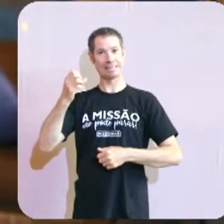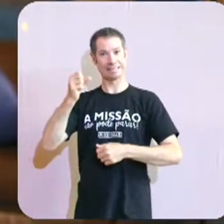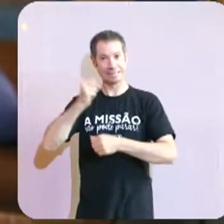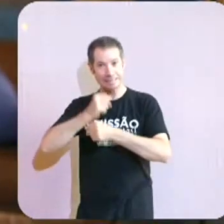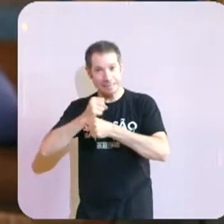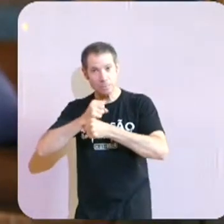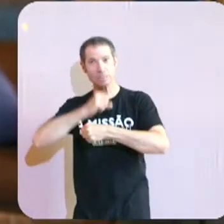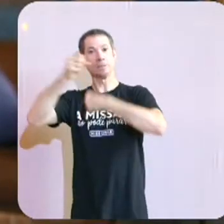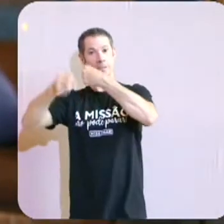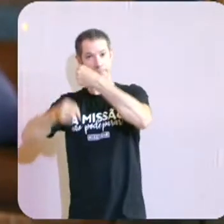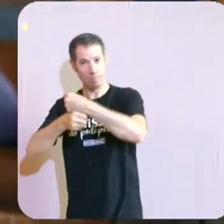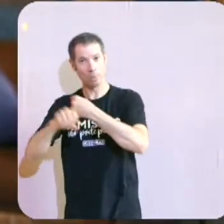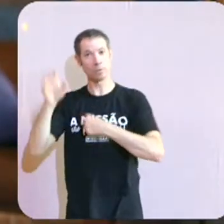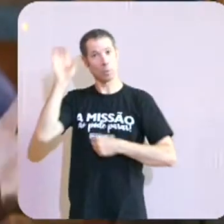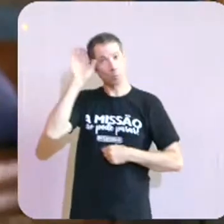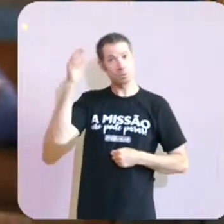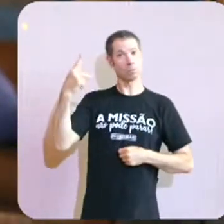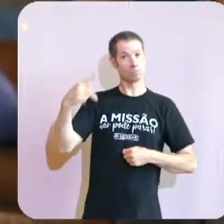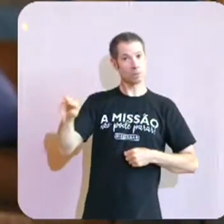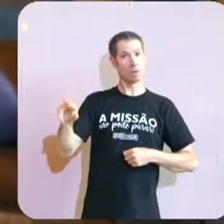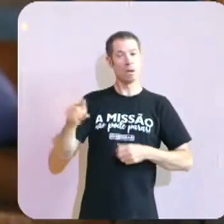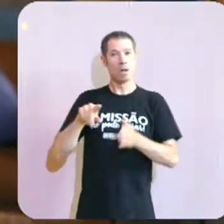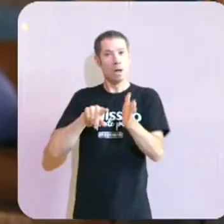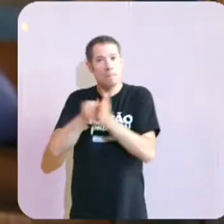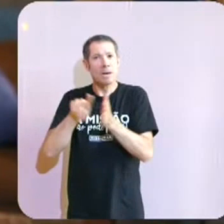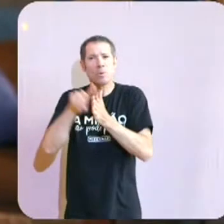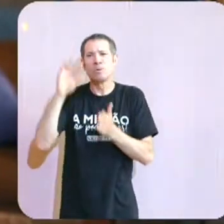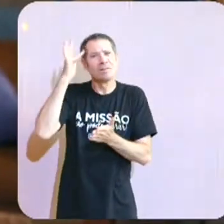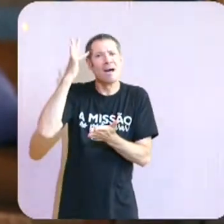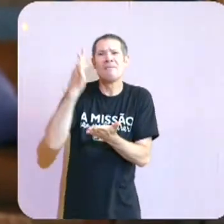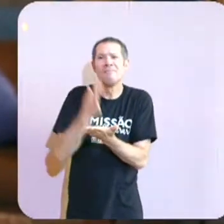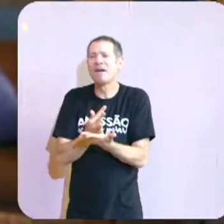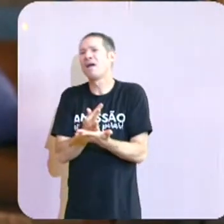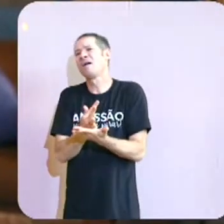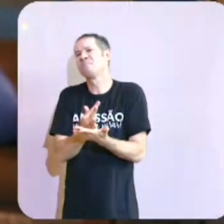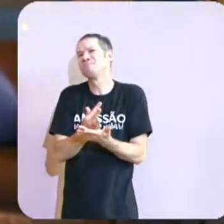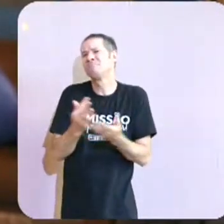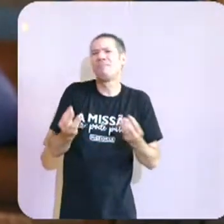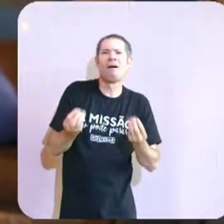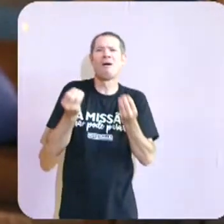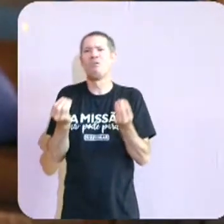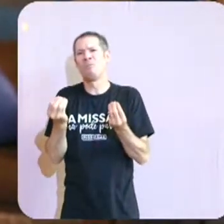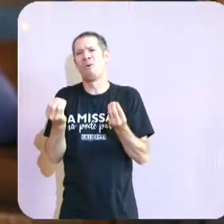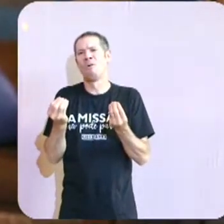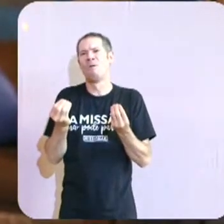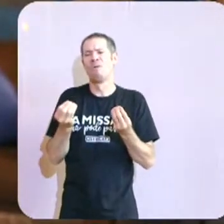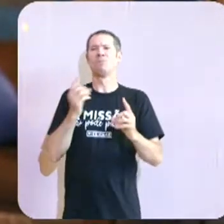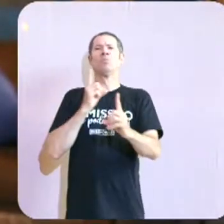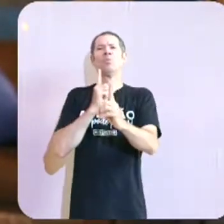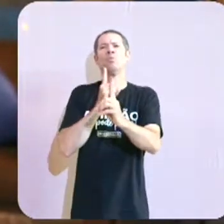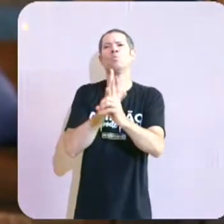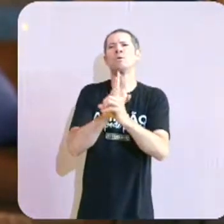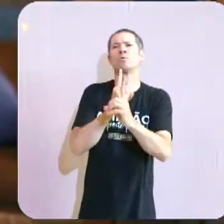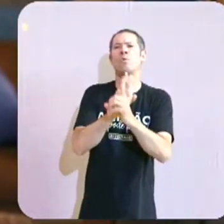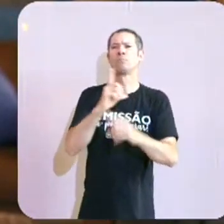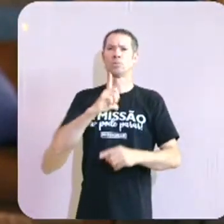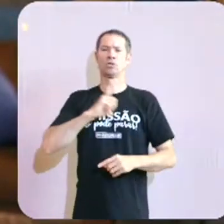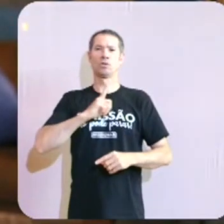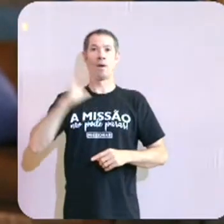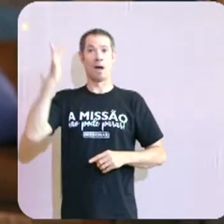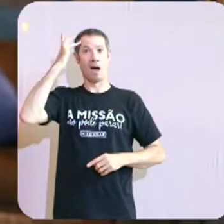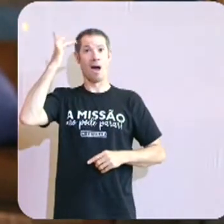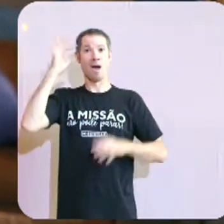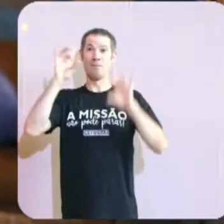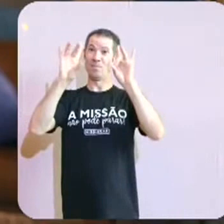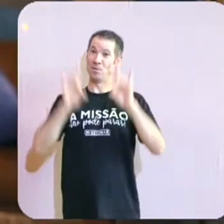irmão, ele então faz perguntas sobre a fé, ela não responde com medo e organiza um encontro. Nós tivemos o privilégio de